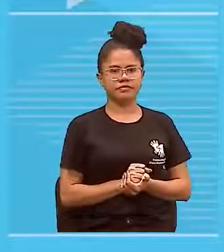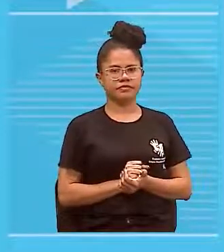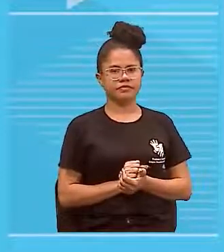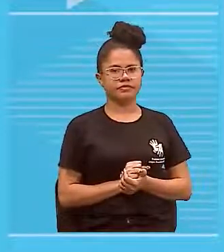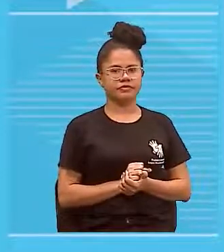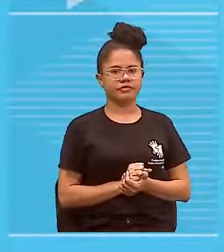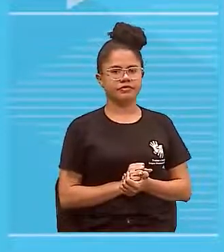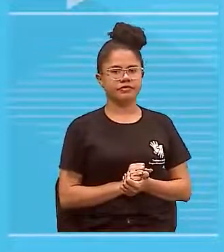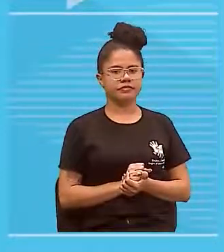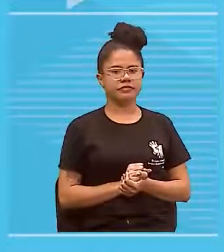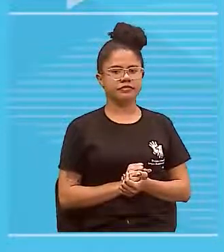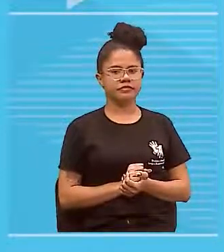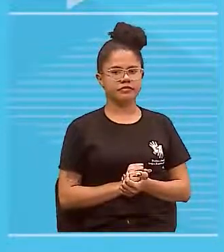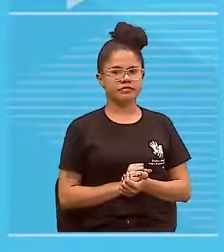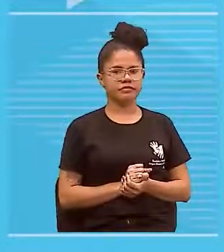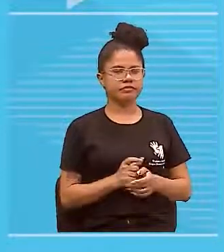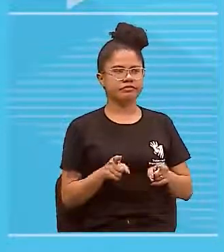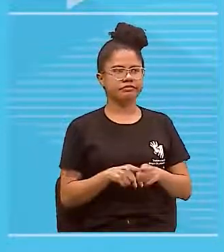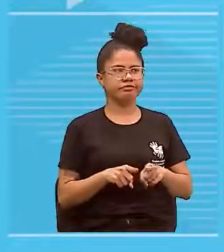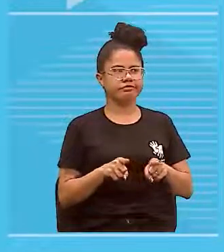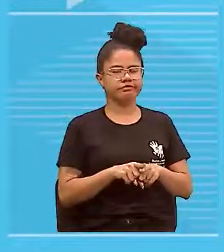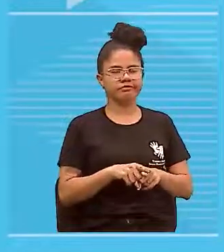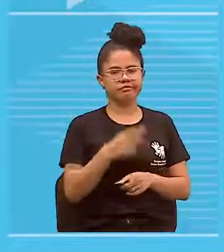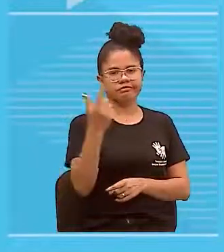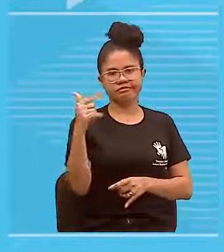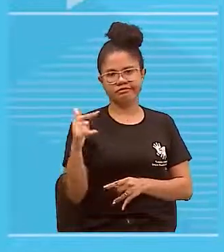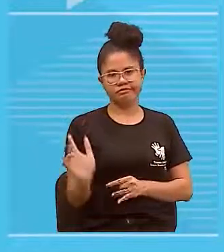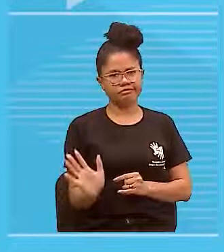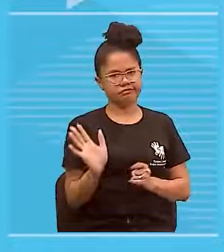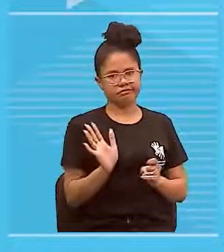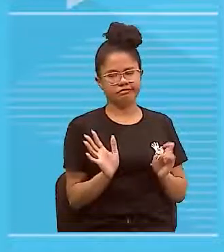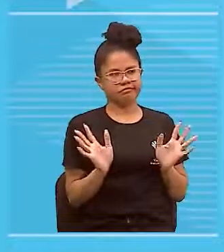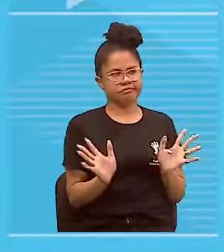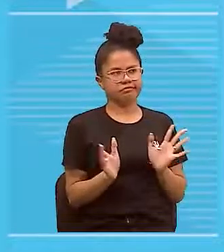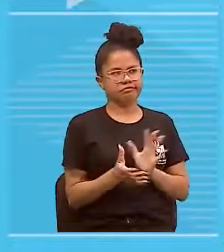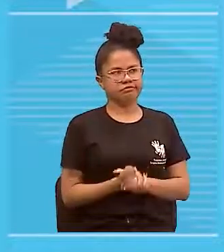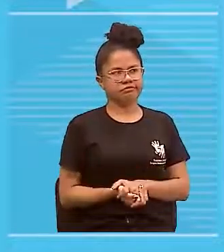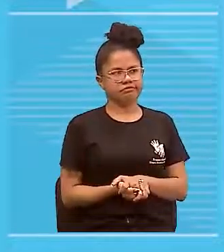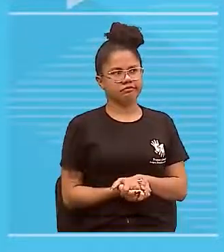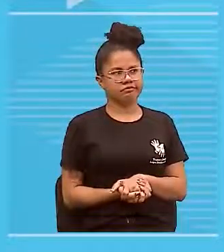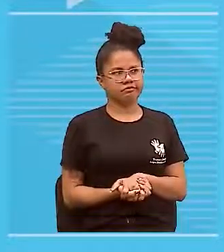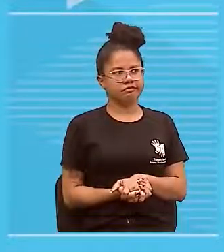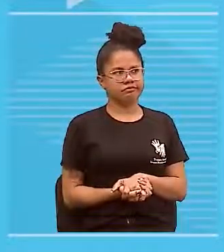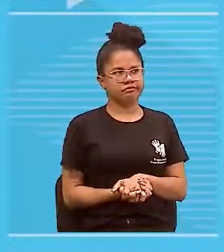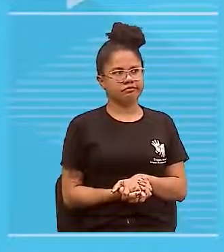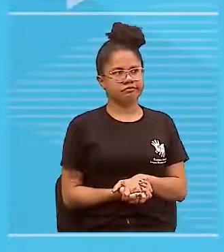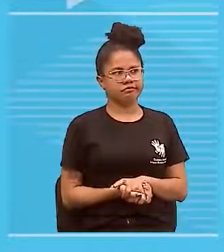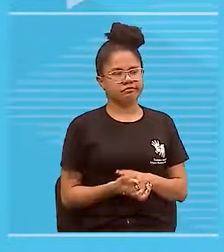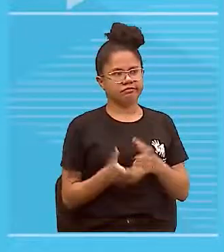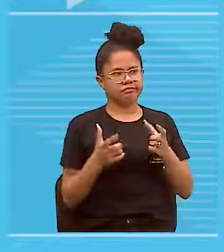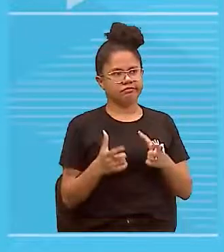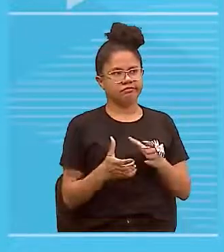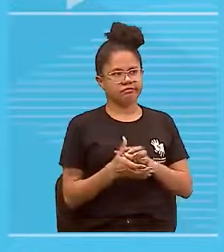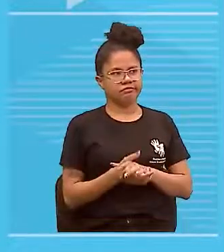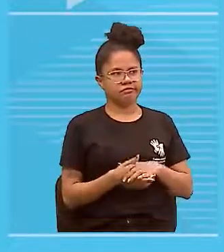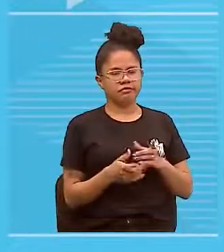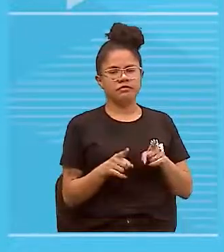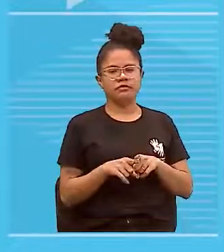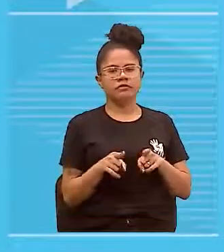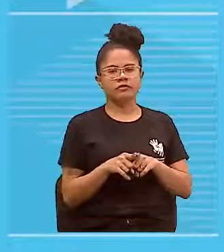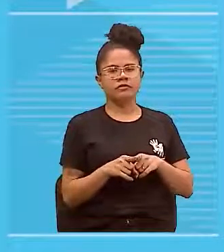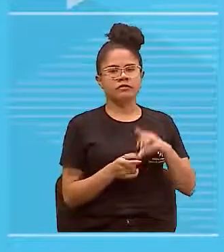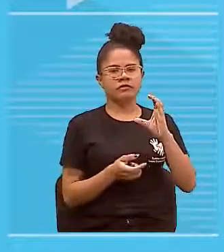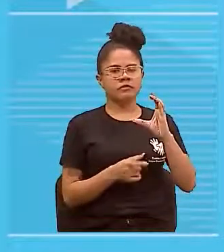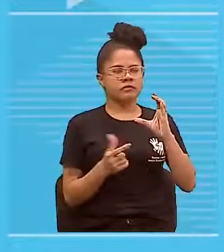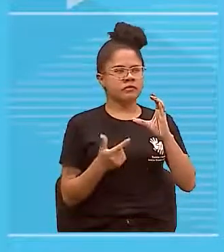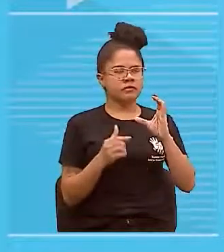bolinhas verdes. Claro que ainda vai ter um ou outro de uma outra espécie que tolere ambiente menos luminoso na B. E na C não vai ter